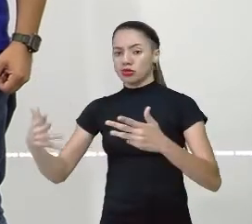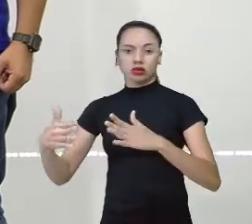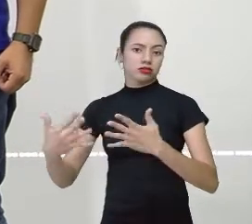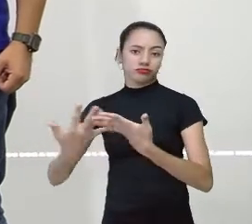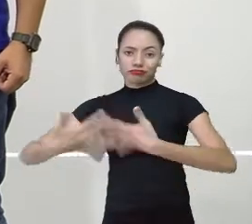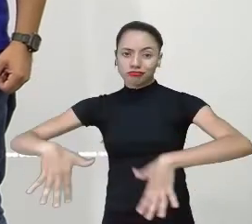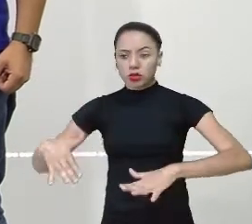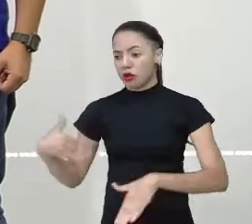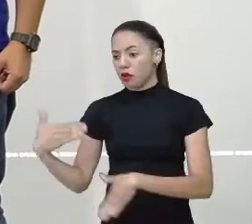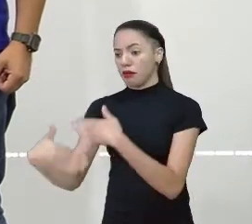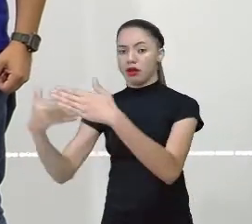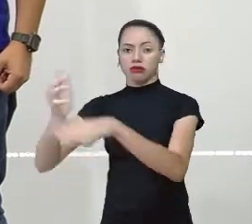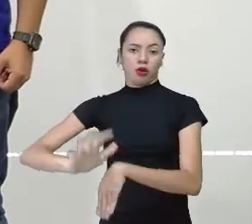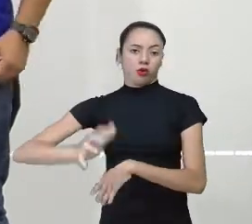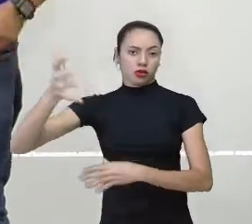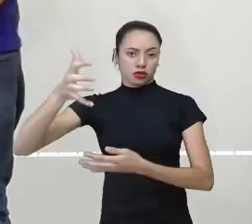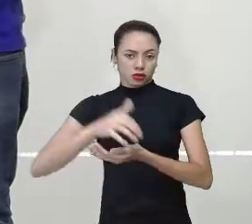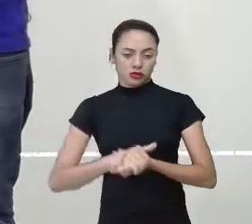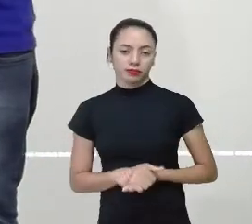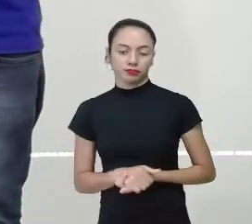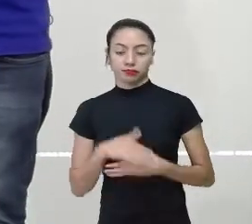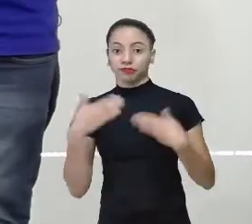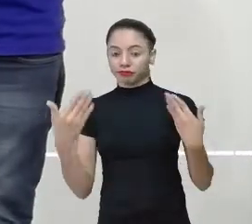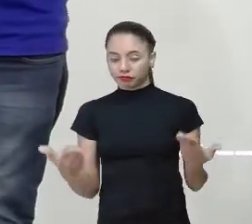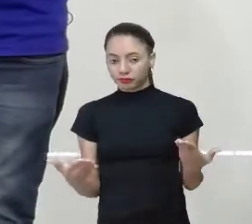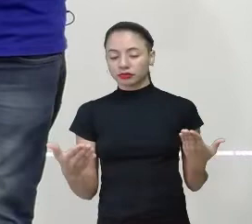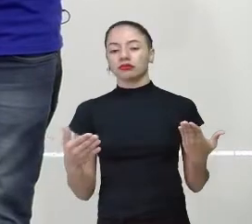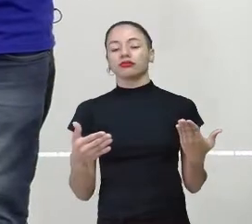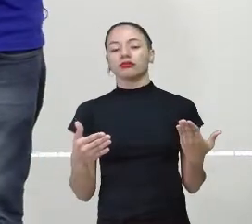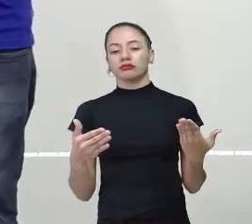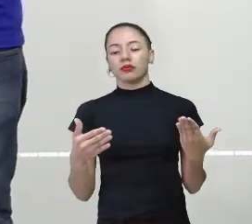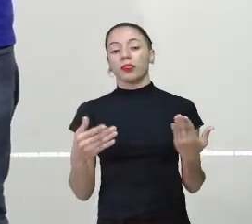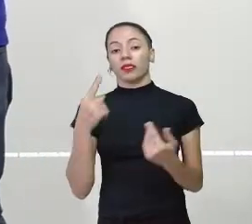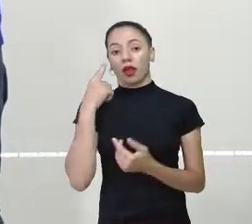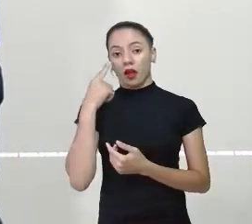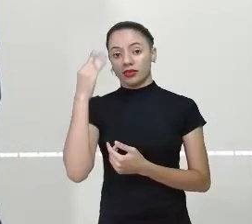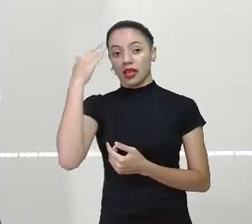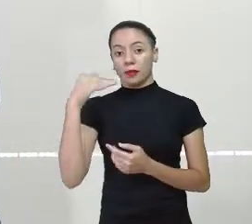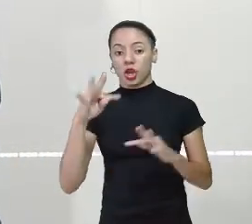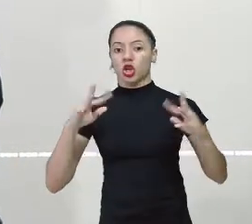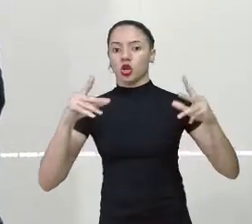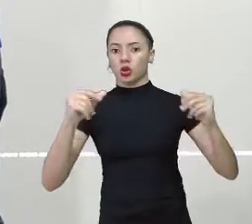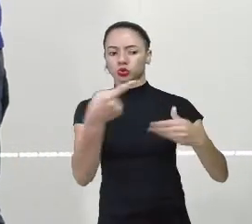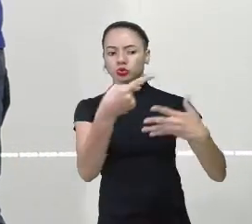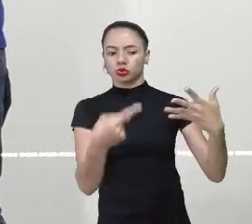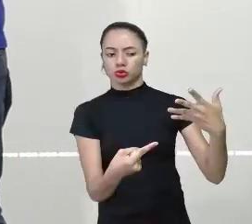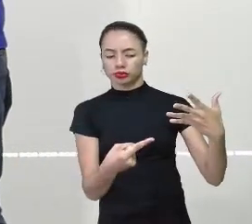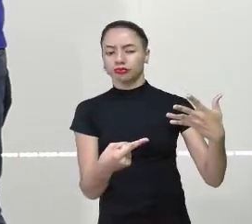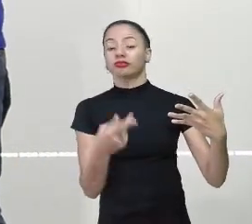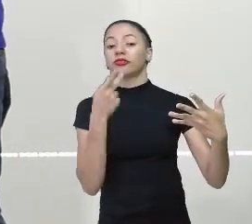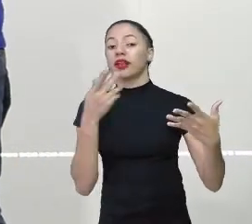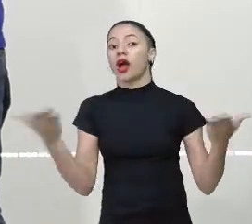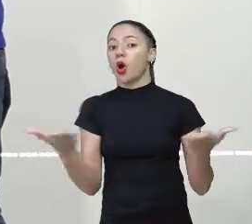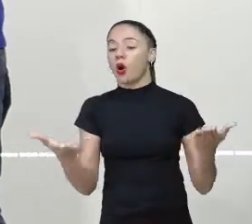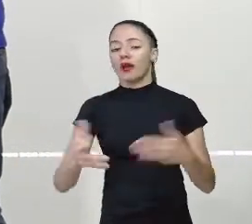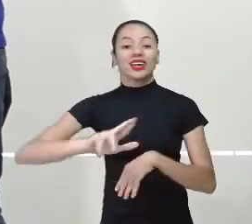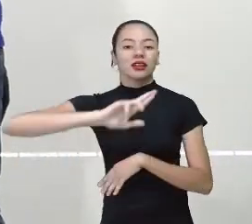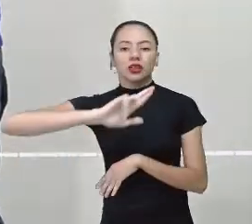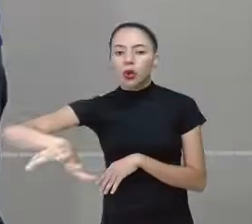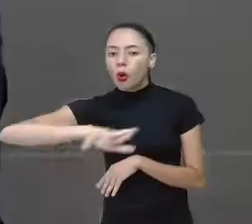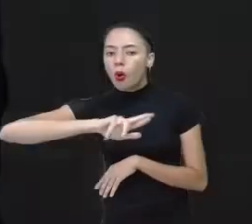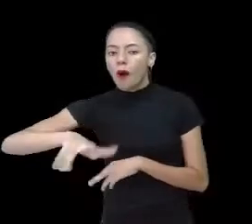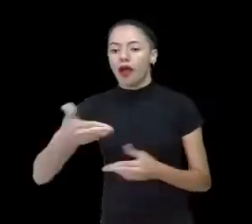tá? Então vamos lá, sabendo de tudo isso, o que é que a gente pode falar então? O que não é, gente, uma